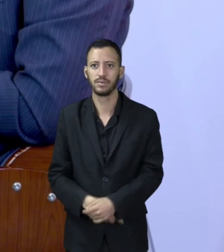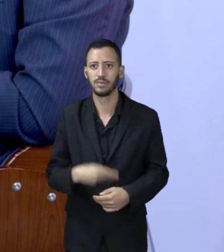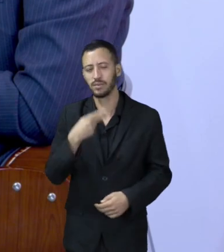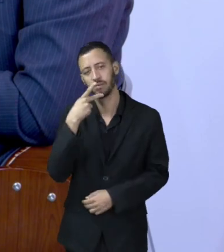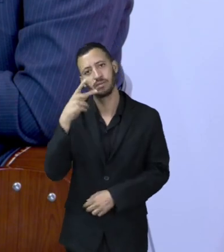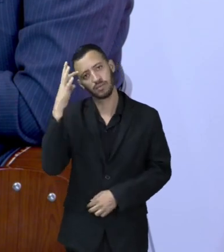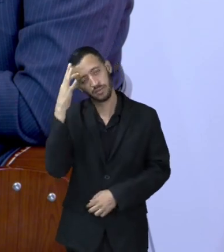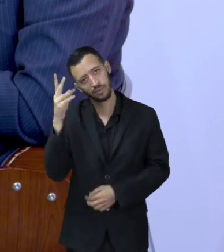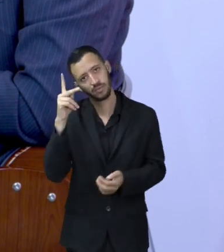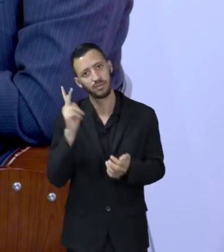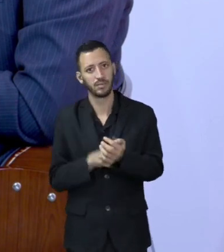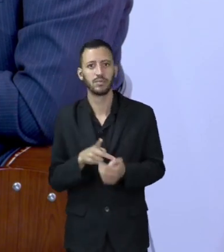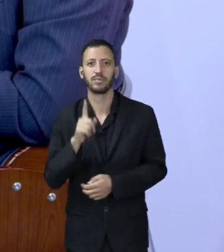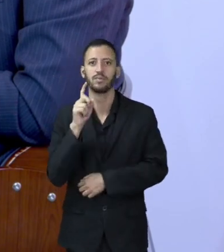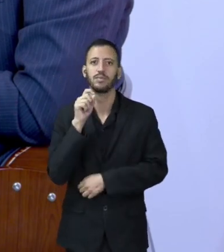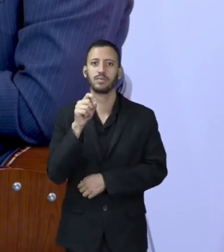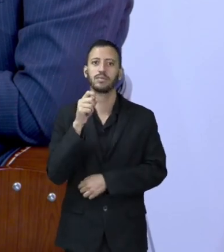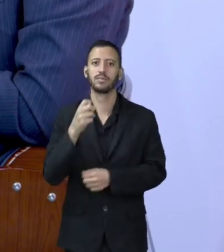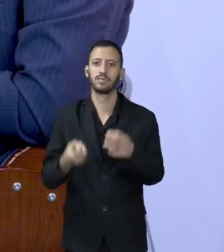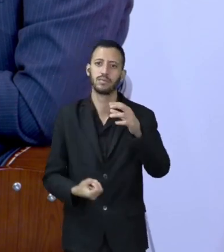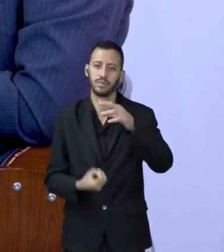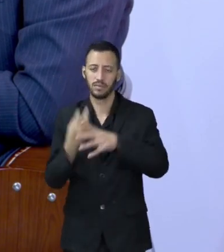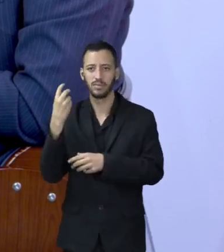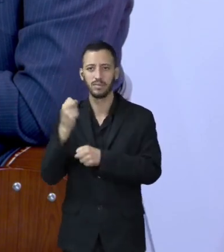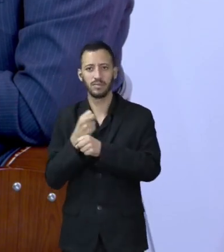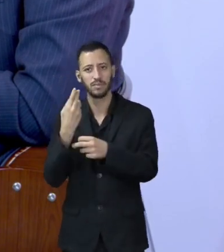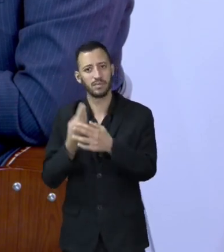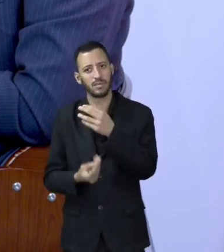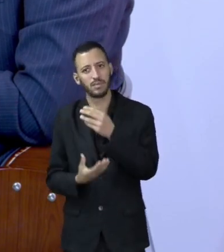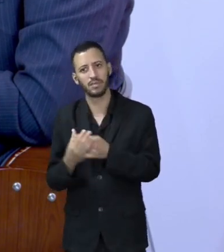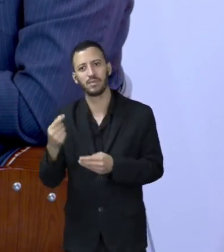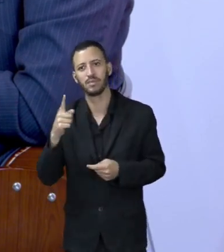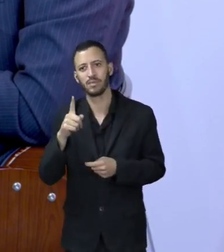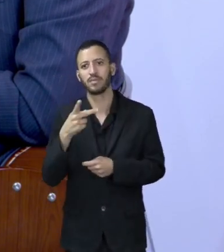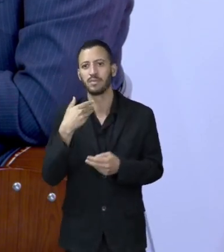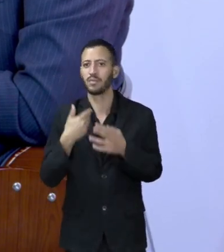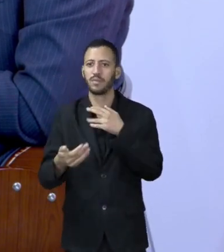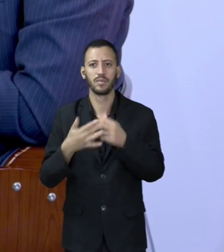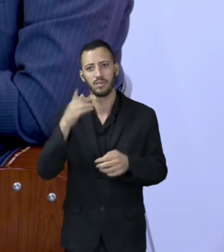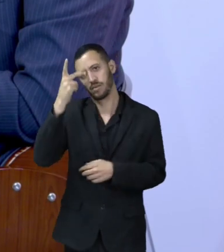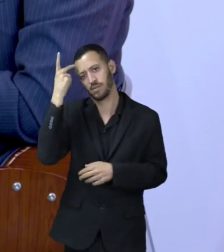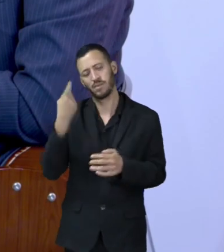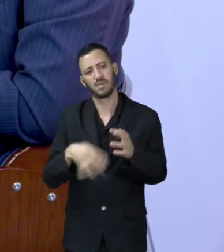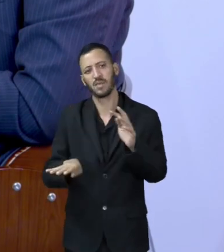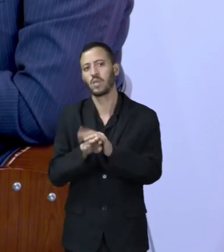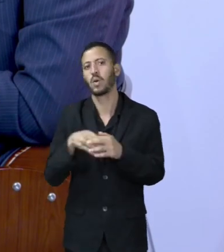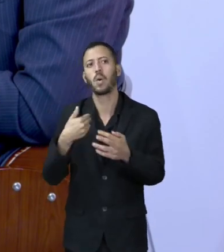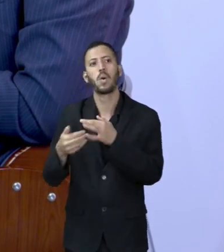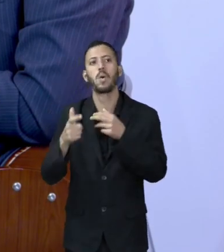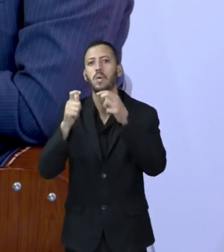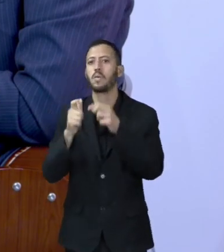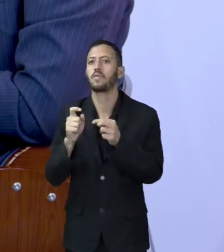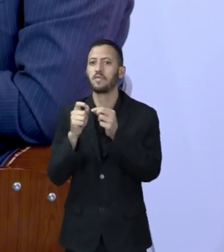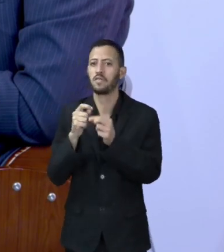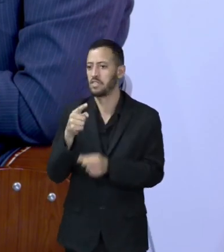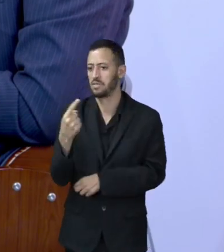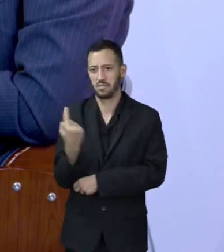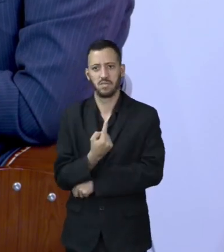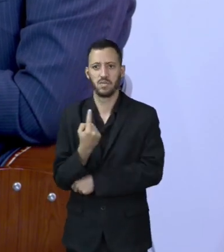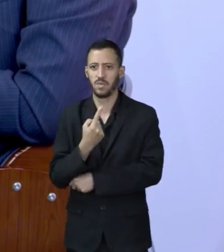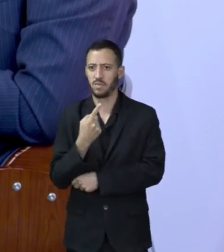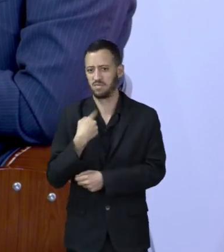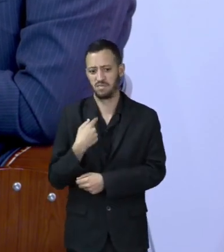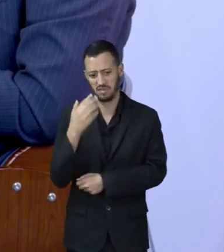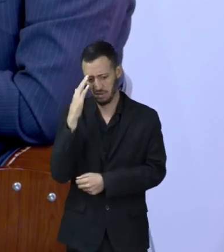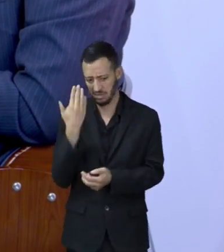sonho literal virou uma realidade construída a muitas mãos. Porque também, Anderson, qualquer pessoa que chegue aqui ou em qualquer lugar e diga que faça algo sozinha,